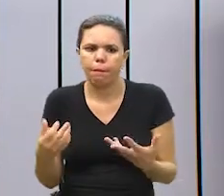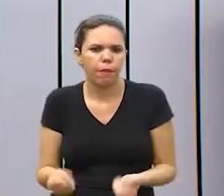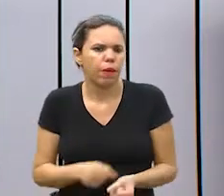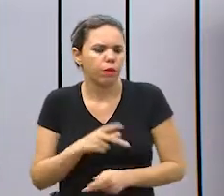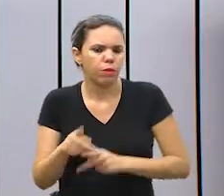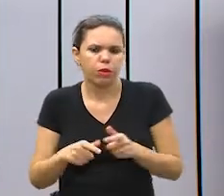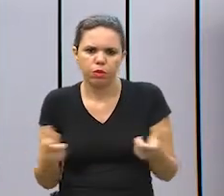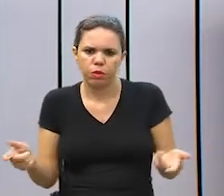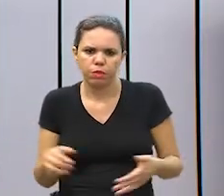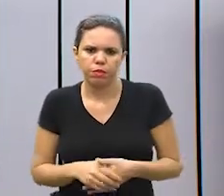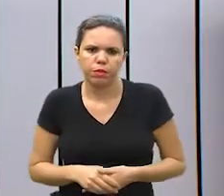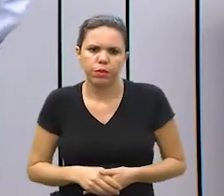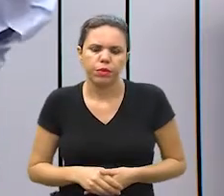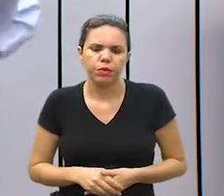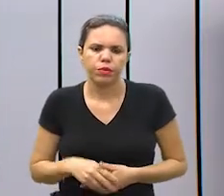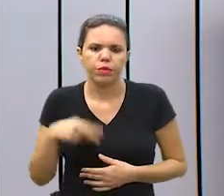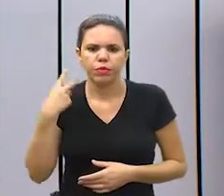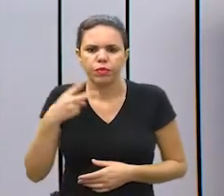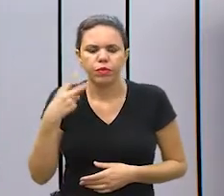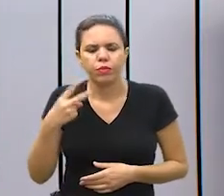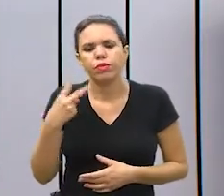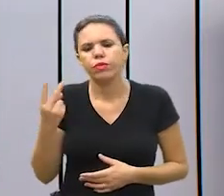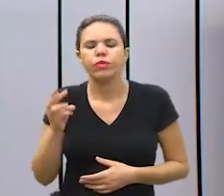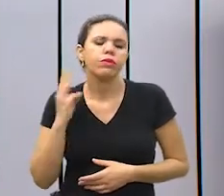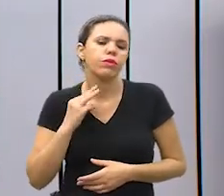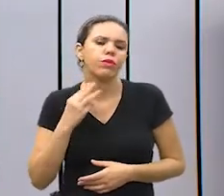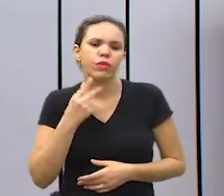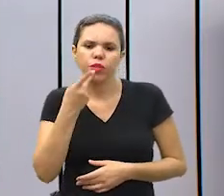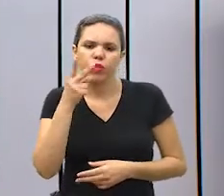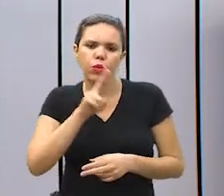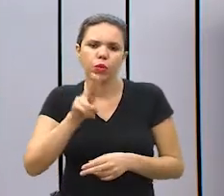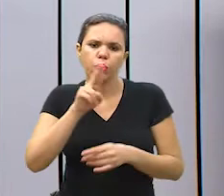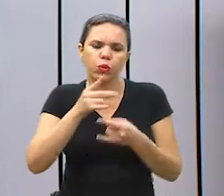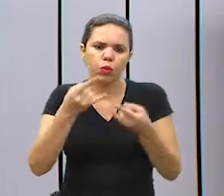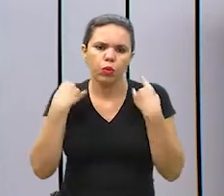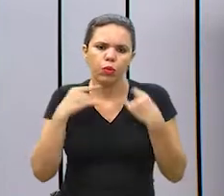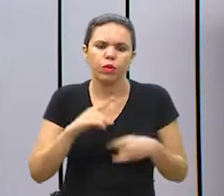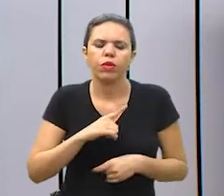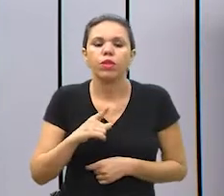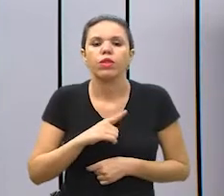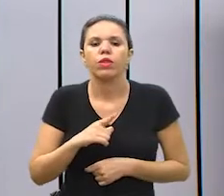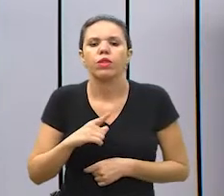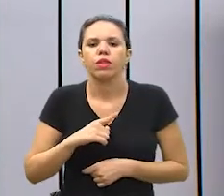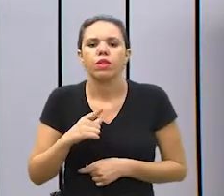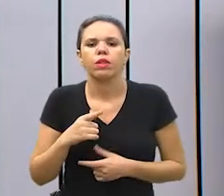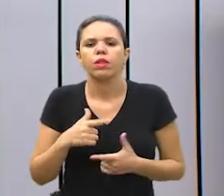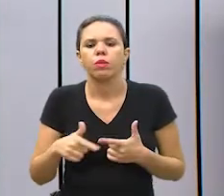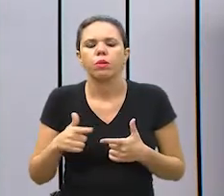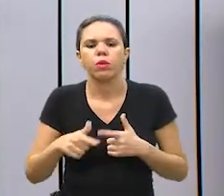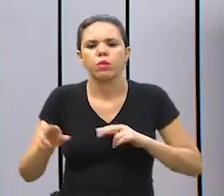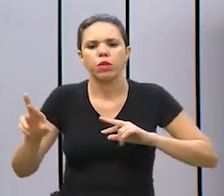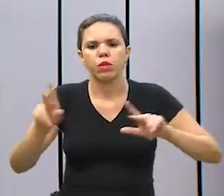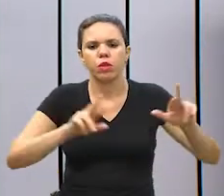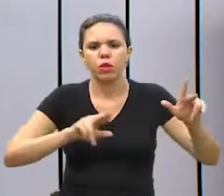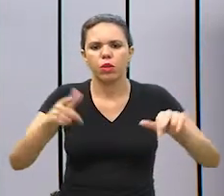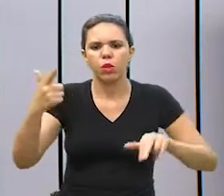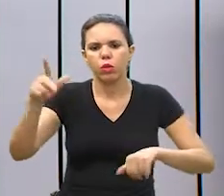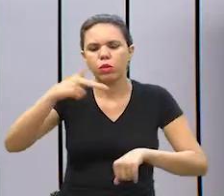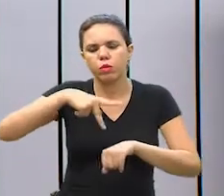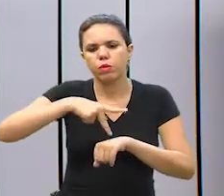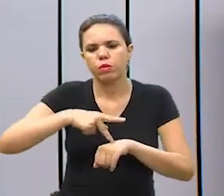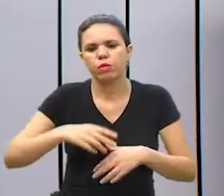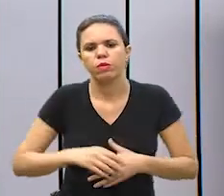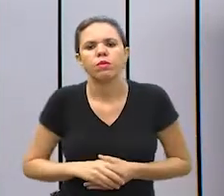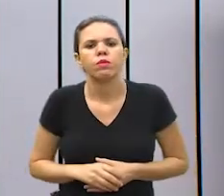da população. O vereador Cecílio falou do uso de máscara. Nós temos aí realidades diferentes em outros